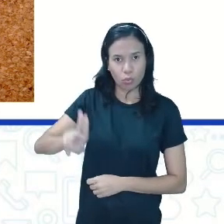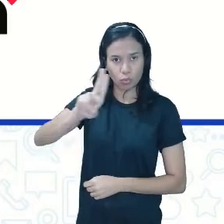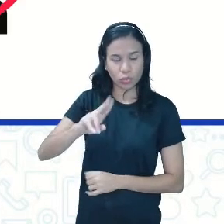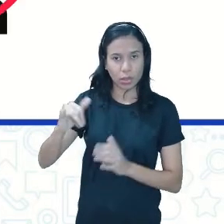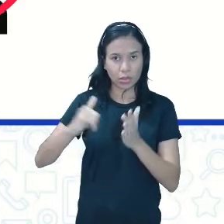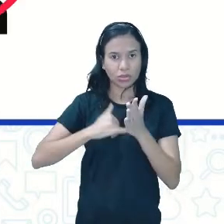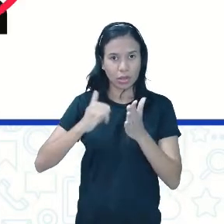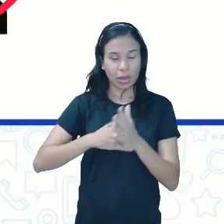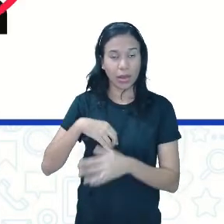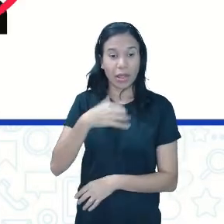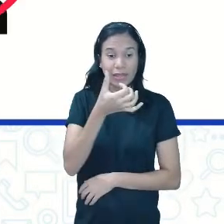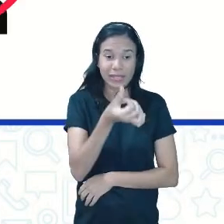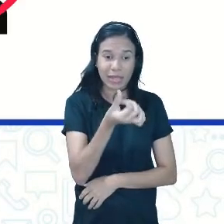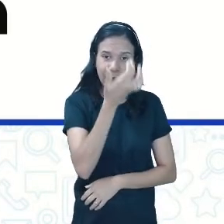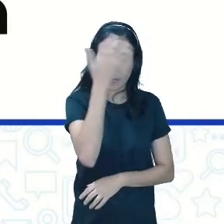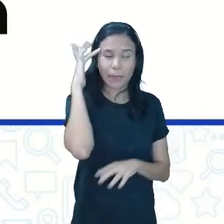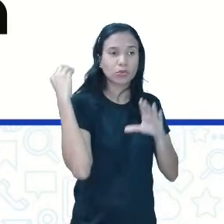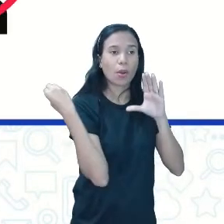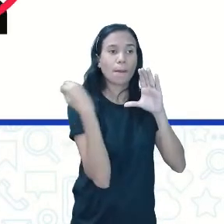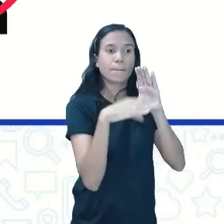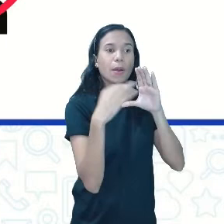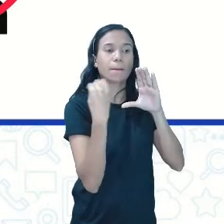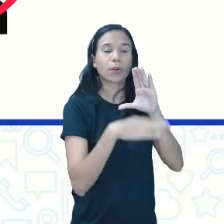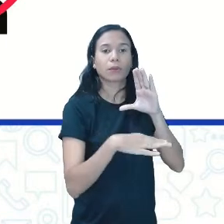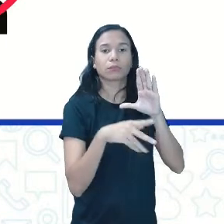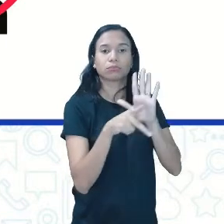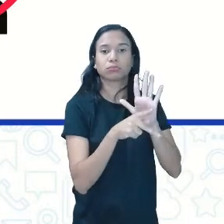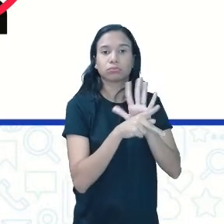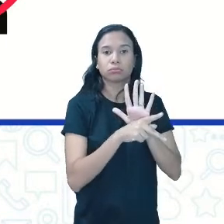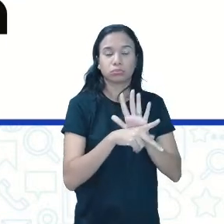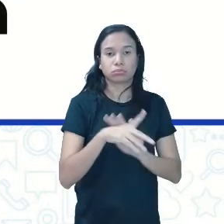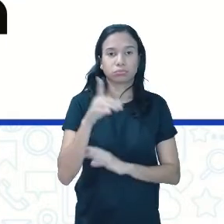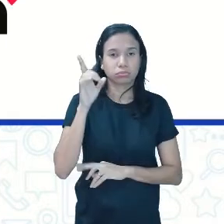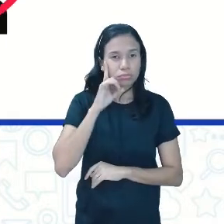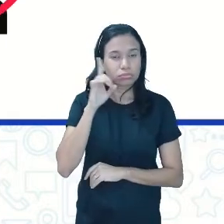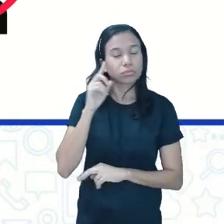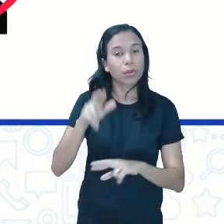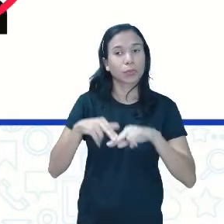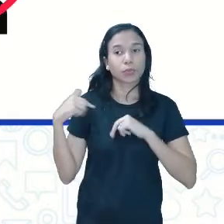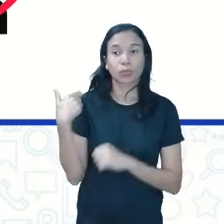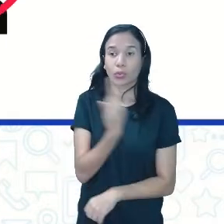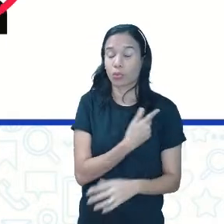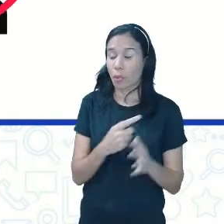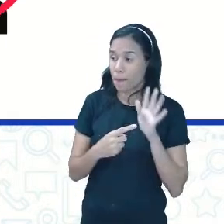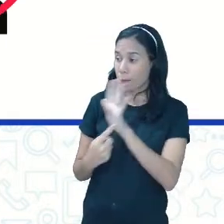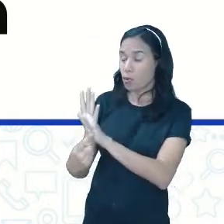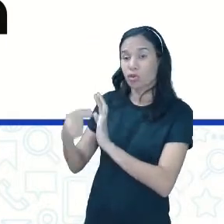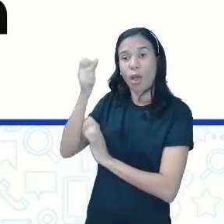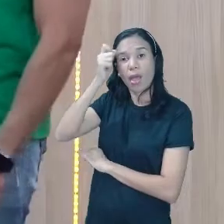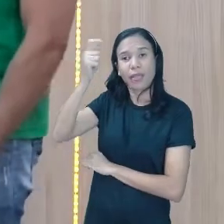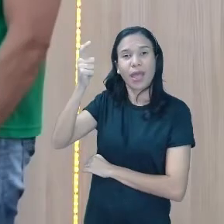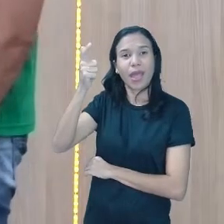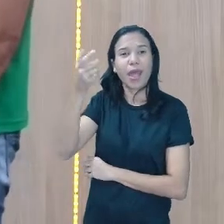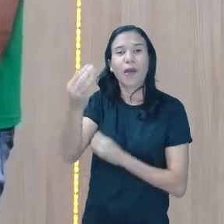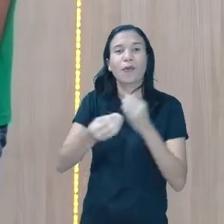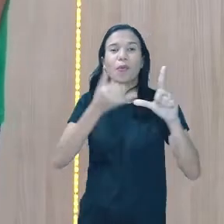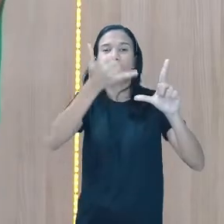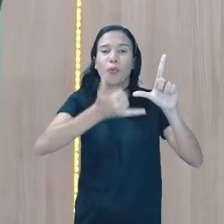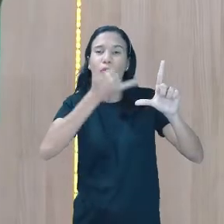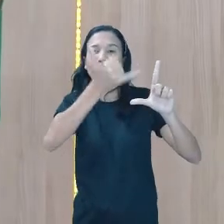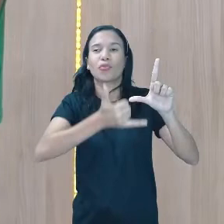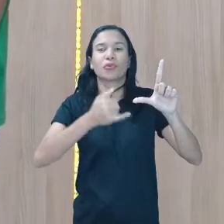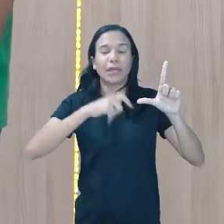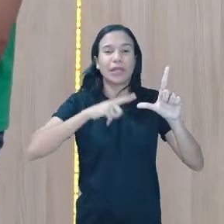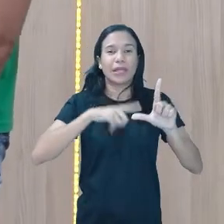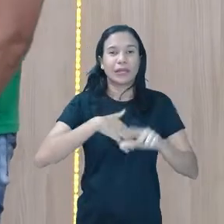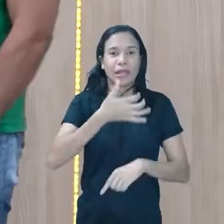Instagram postam ao menos um story por dia. E aí a gente representou essa ideia de forma lúdica, né?